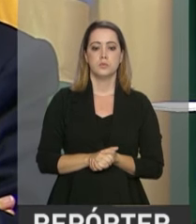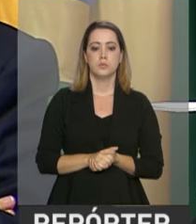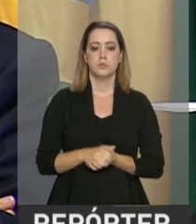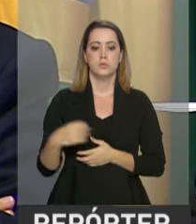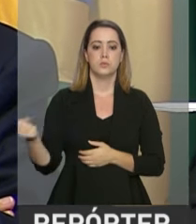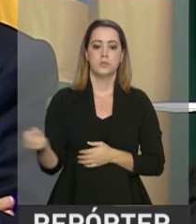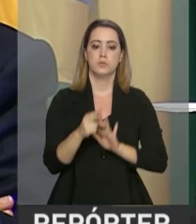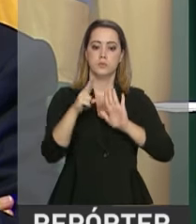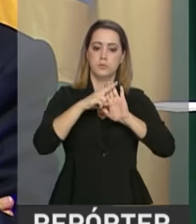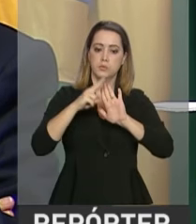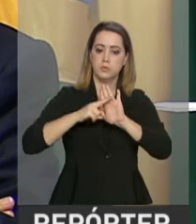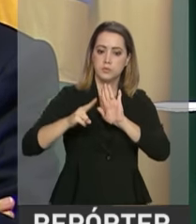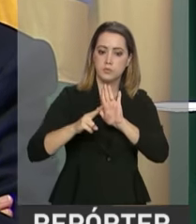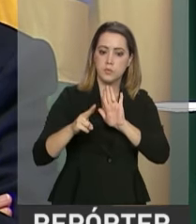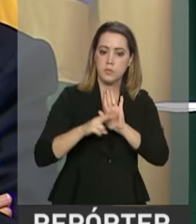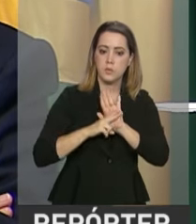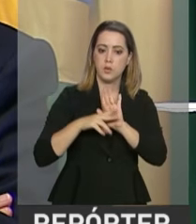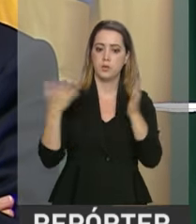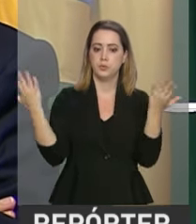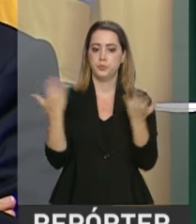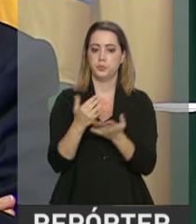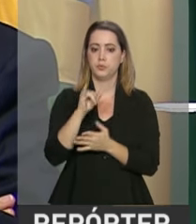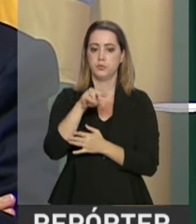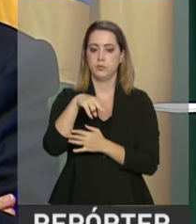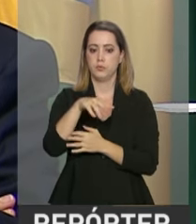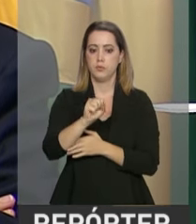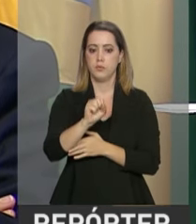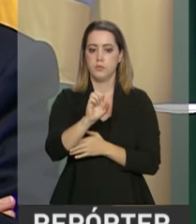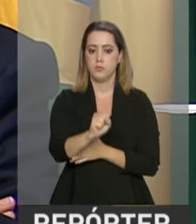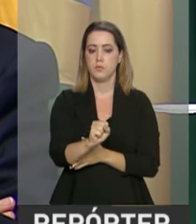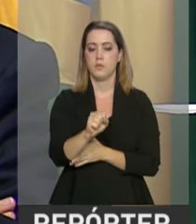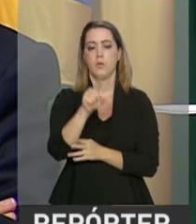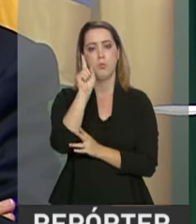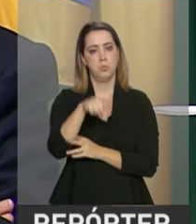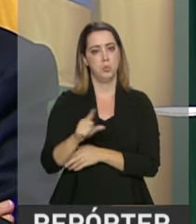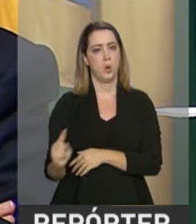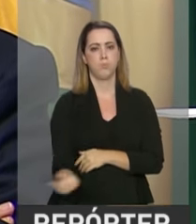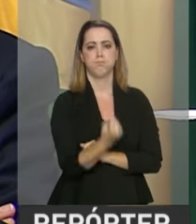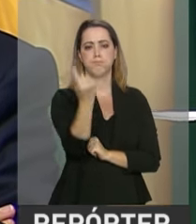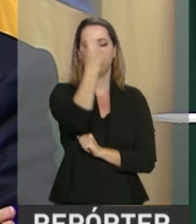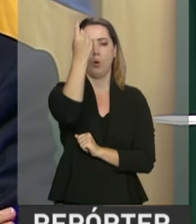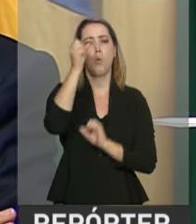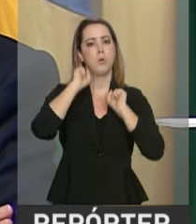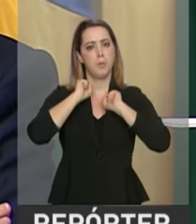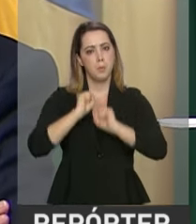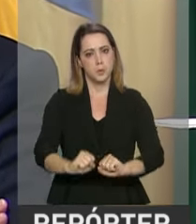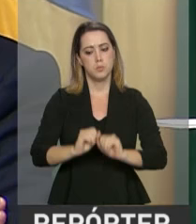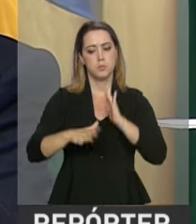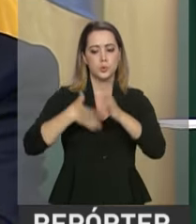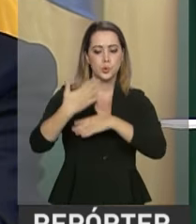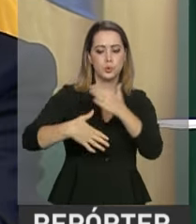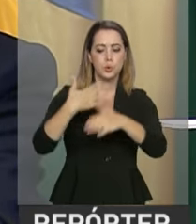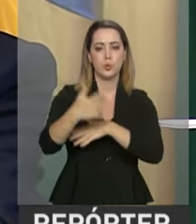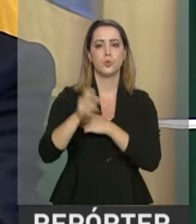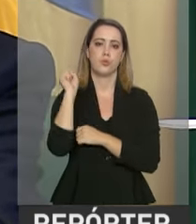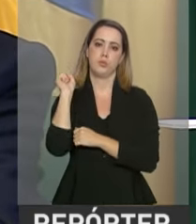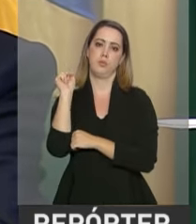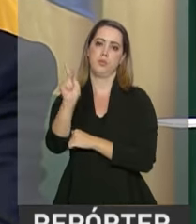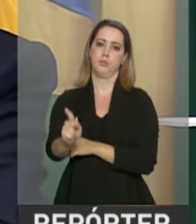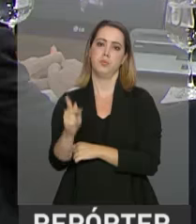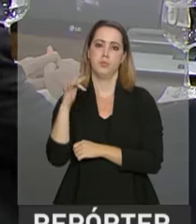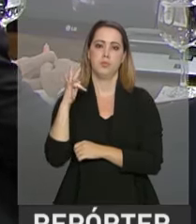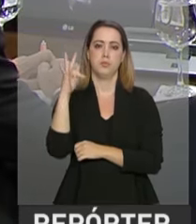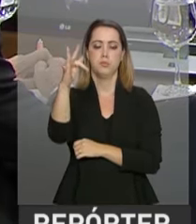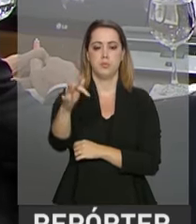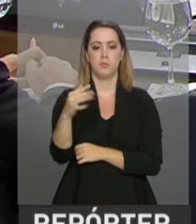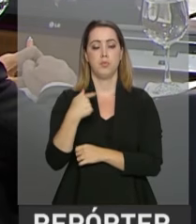Reformar hoje a Previdência é a única garantia para garantir a Previdência no